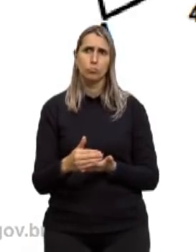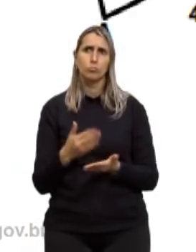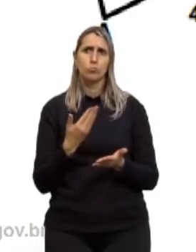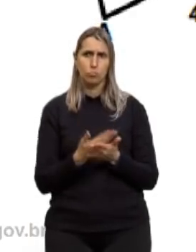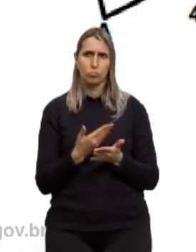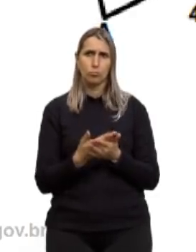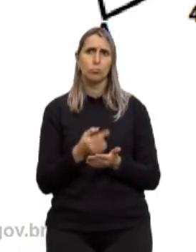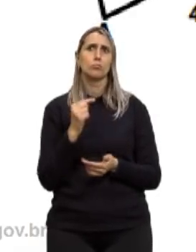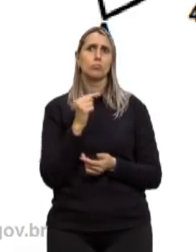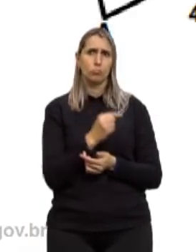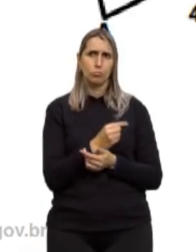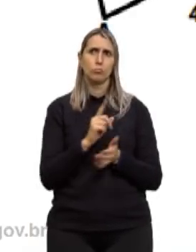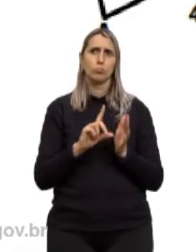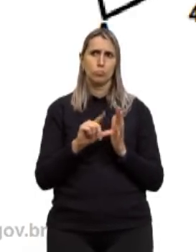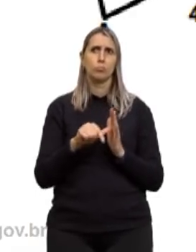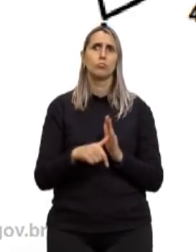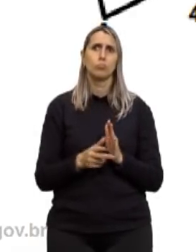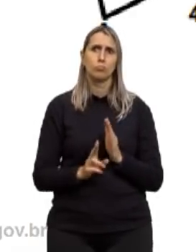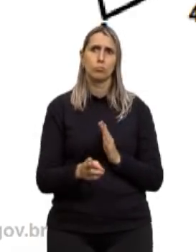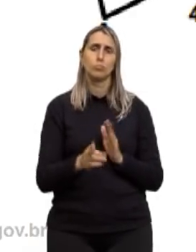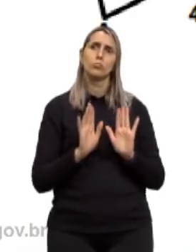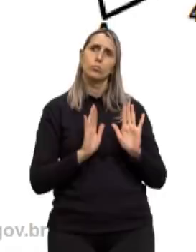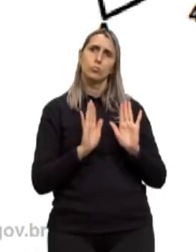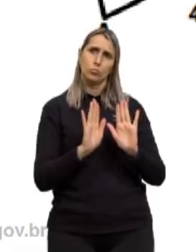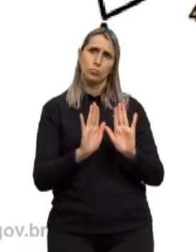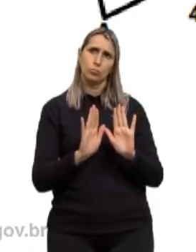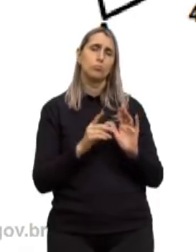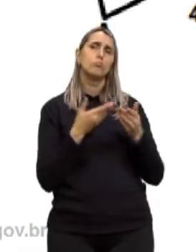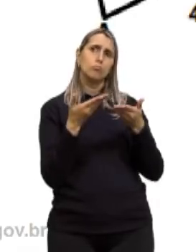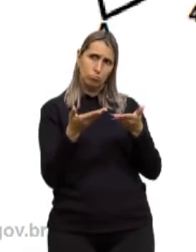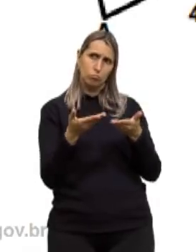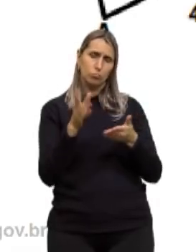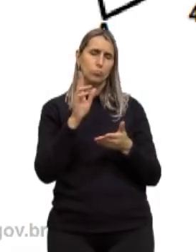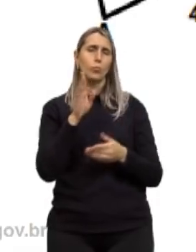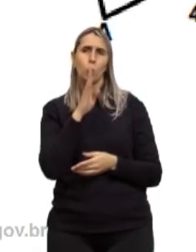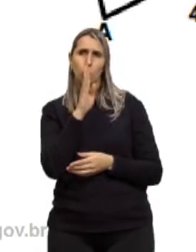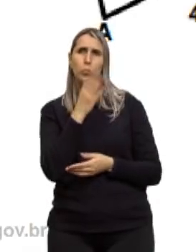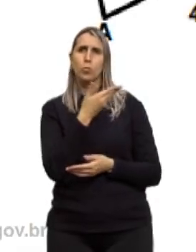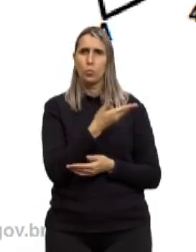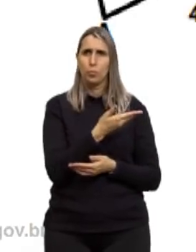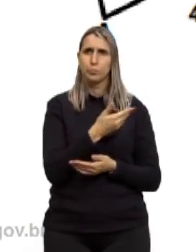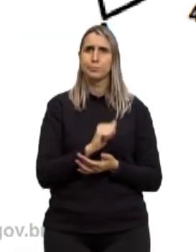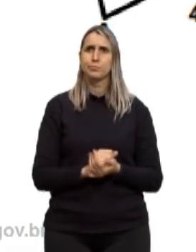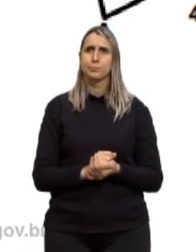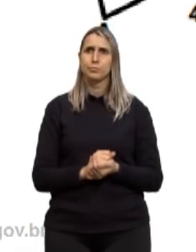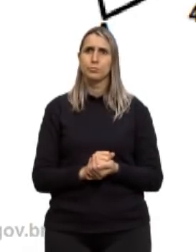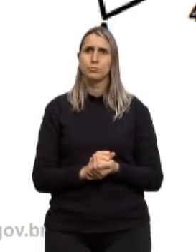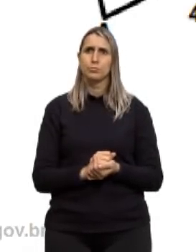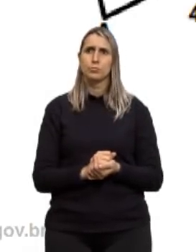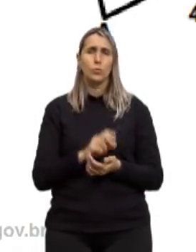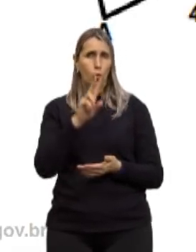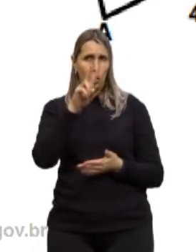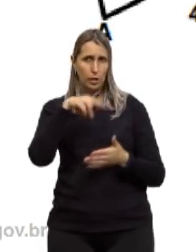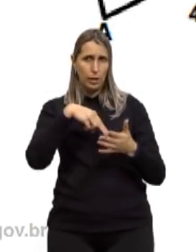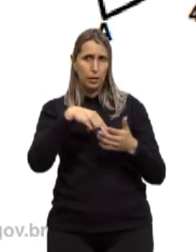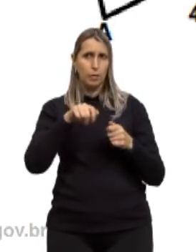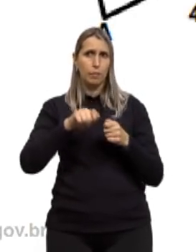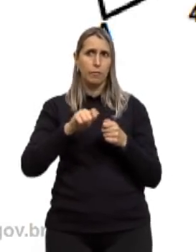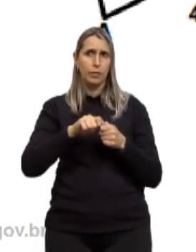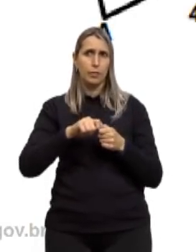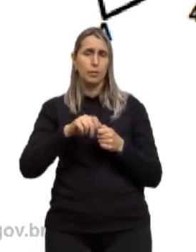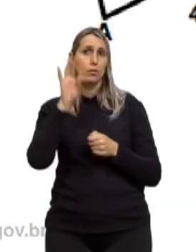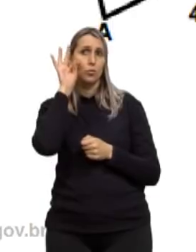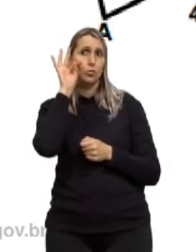próxima aula nela tá então eu vou deixar aqui para vocês já assistirem ali e e darem uma lida e